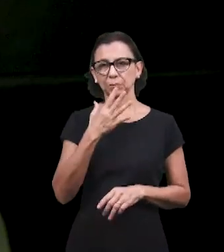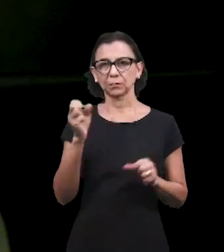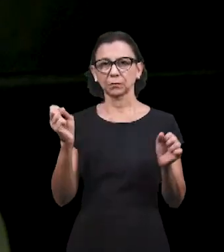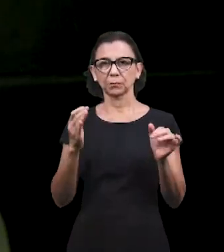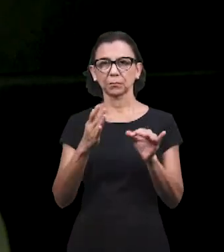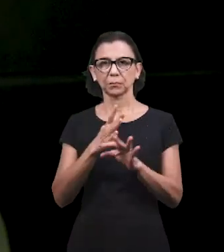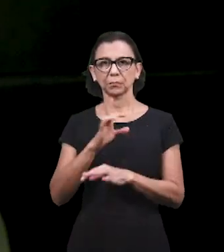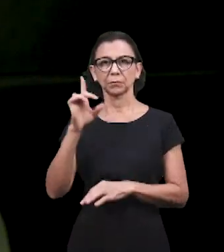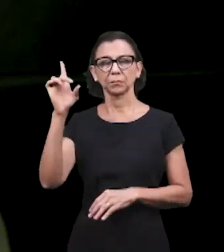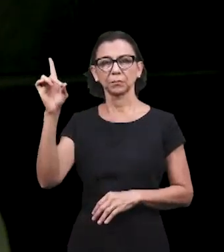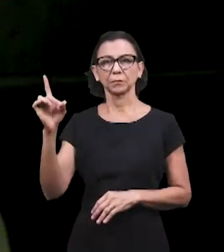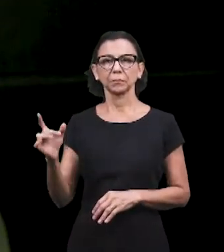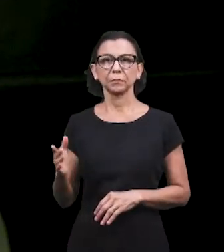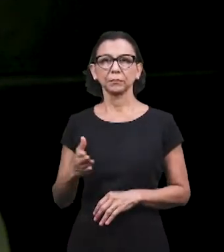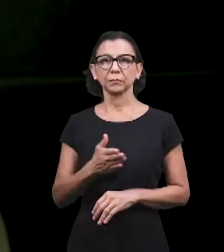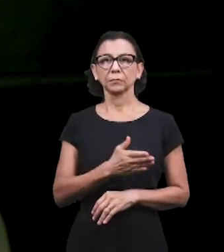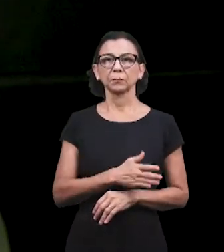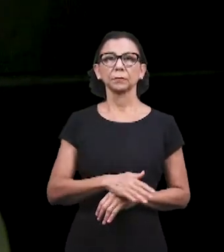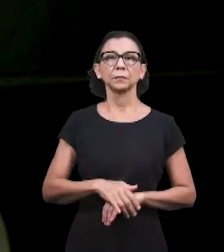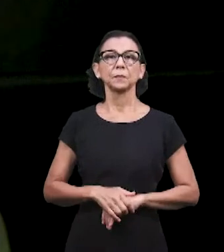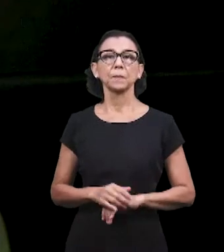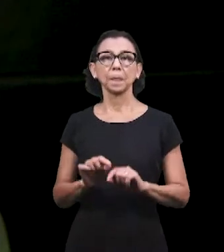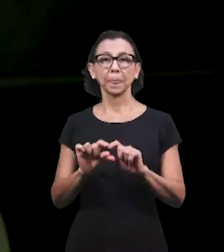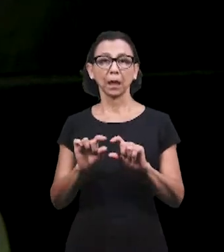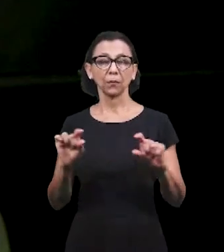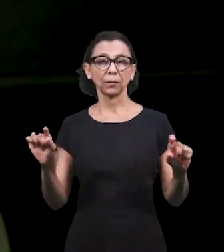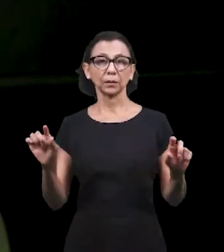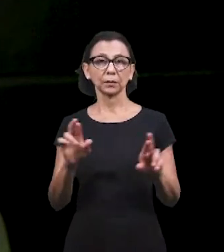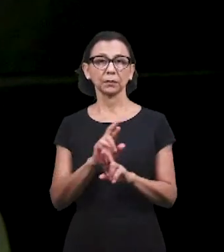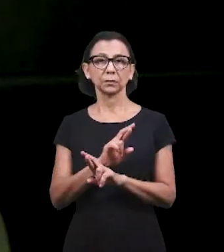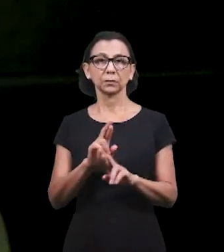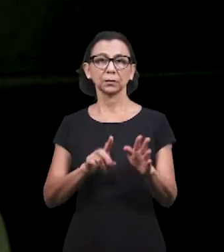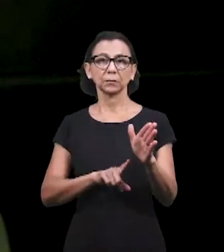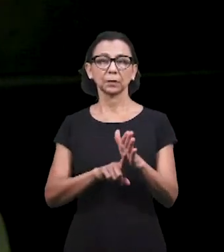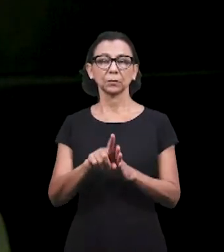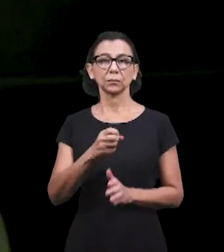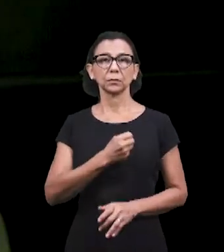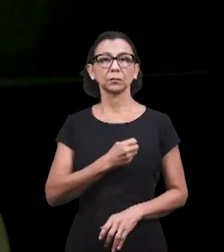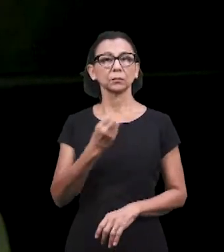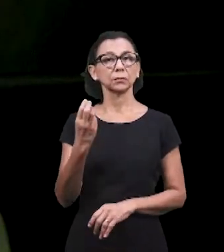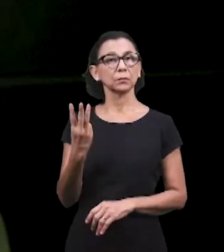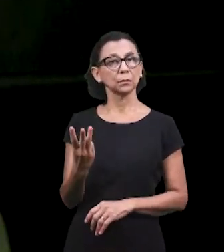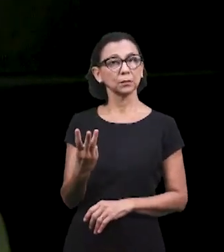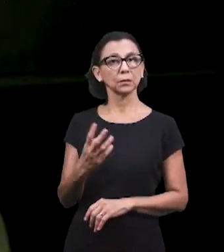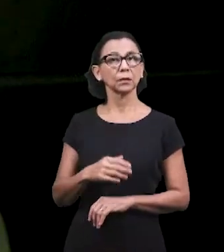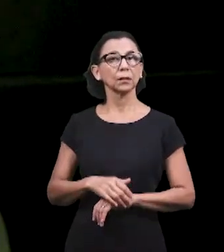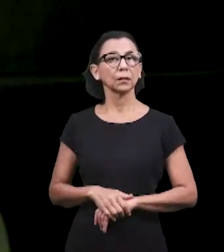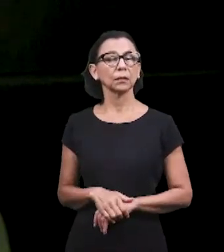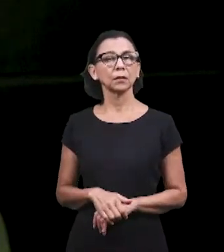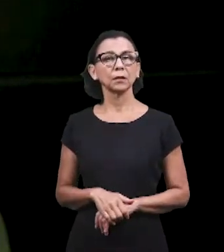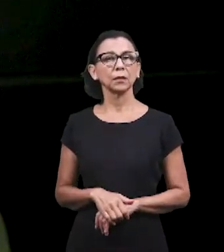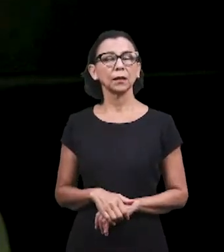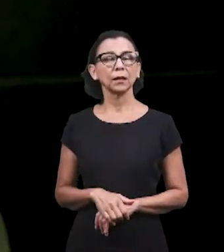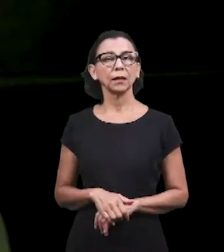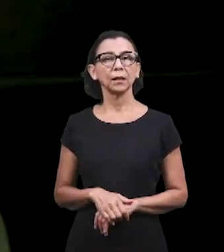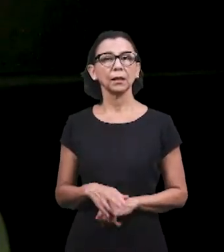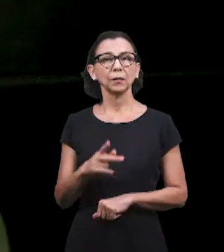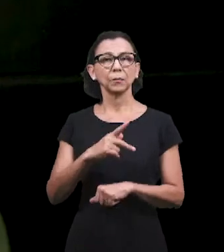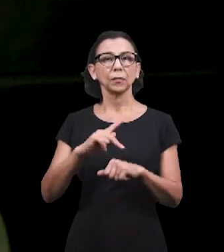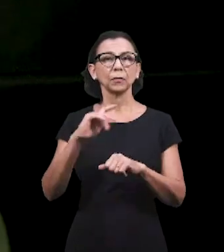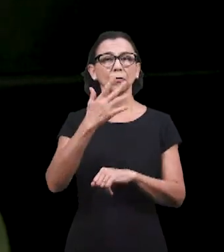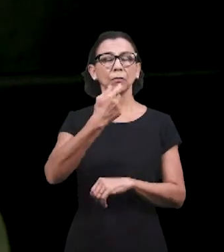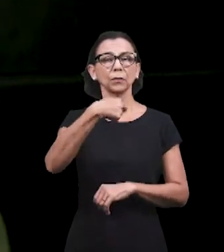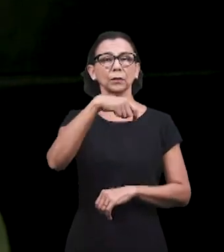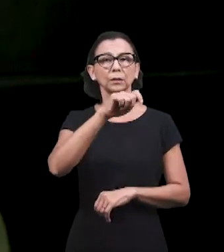a Deus. Irmãos, nós temos ainda uma frase relacionada a esta pergunta número 3, e essa frase veio da Espanha, lá da